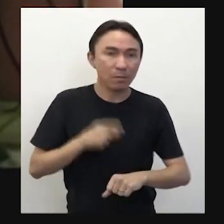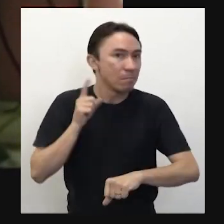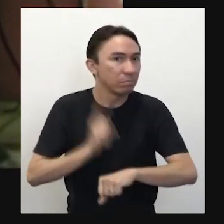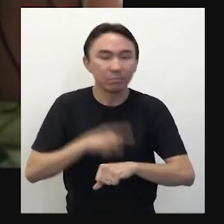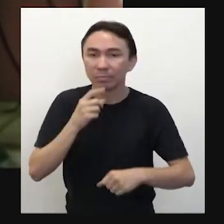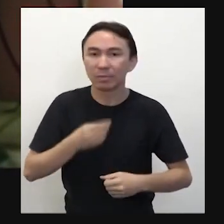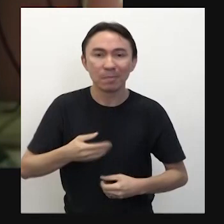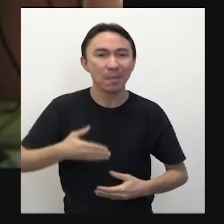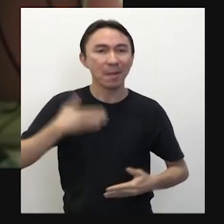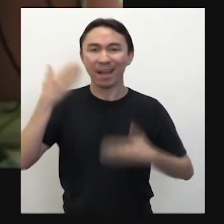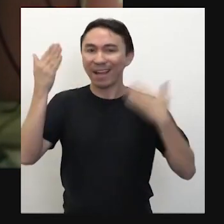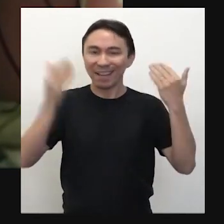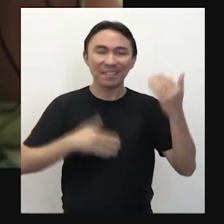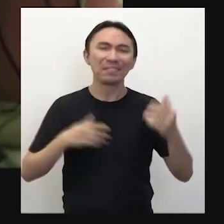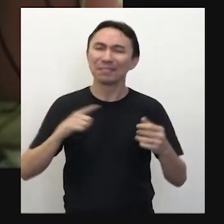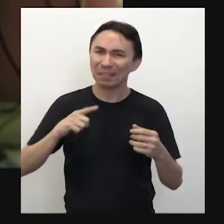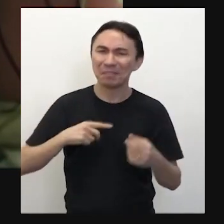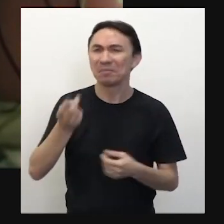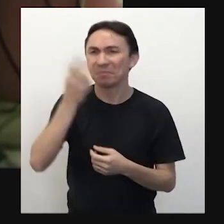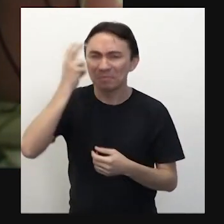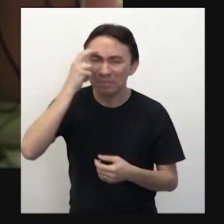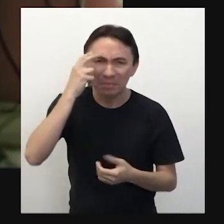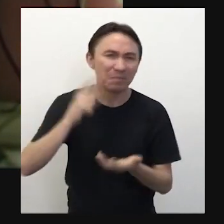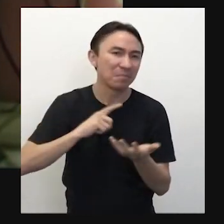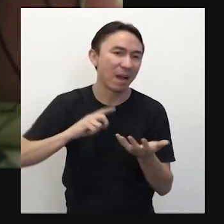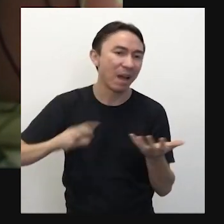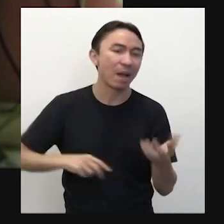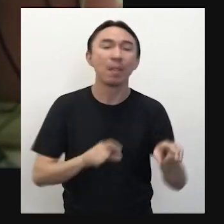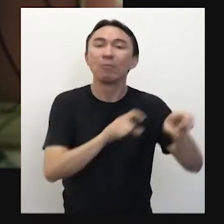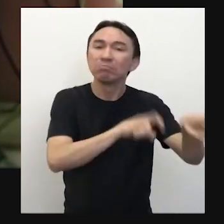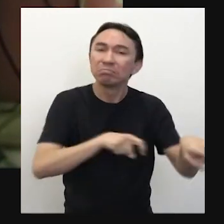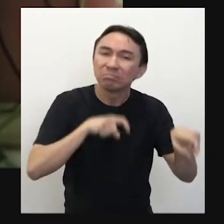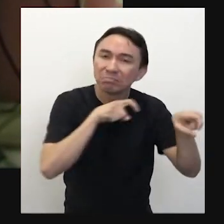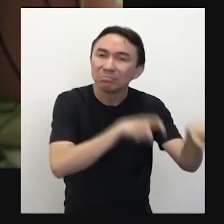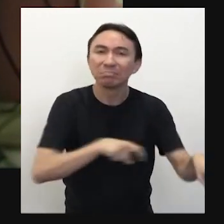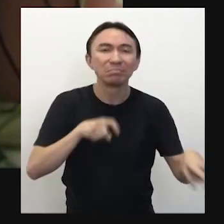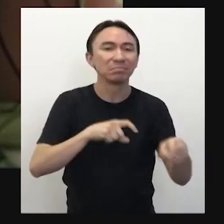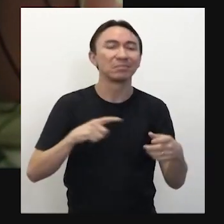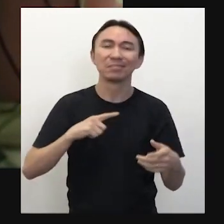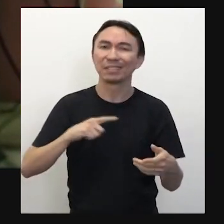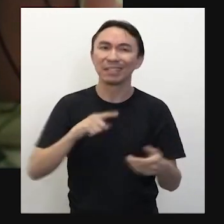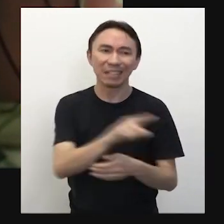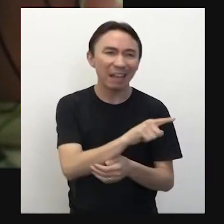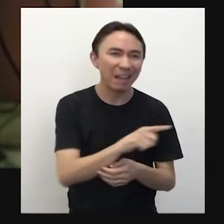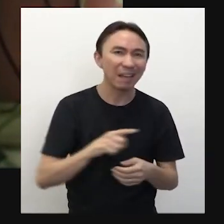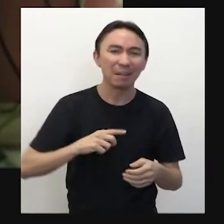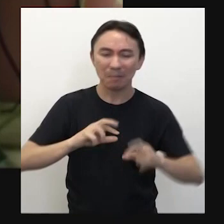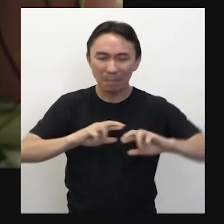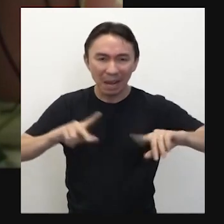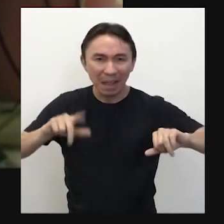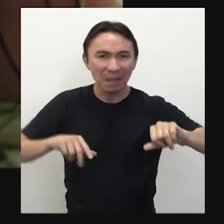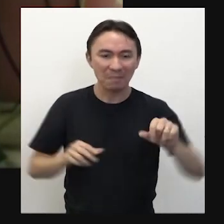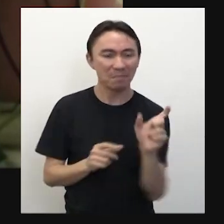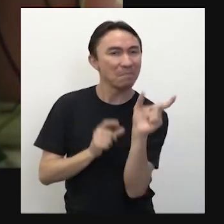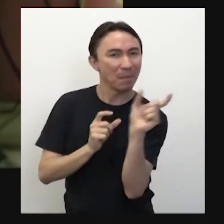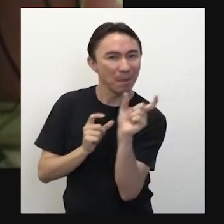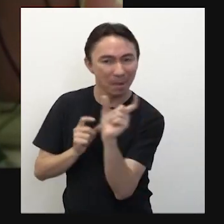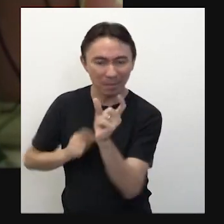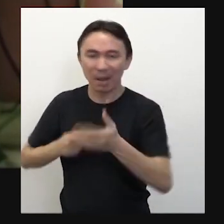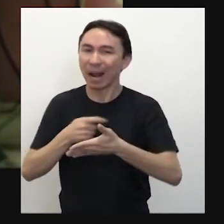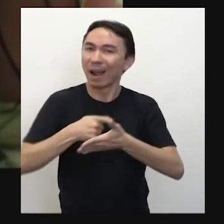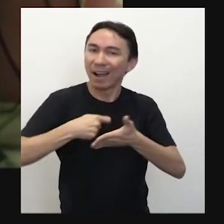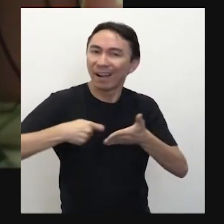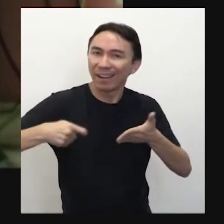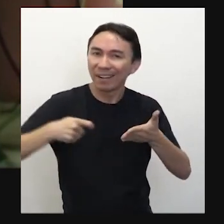principalmente nas culturas rurais, nas culturas não literárias, as culturas que não usam muito a palavra escrita e que dependem principalmente